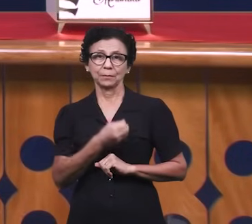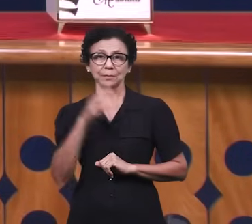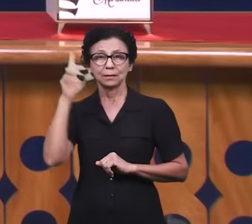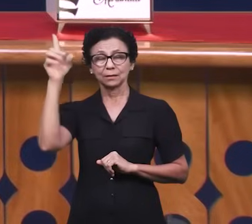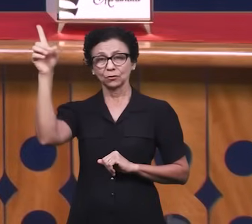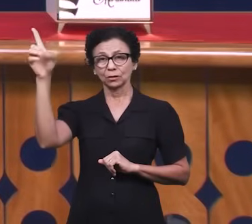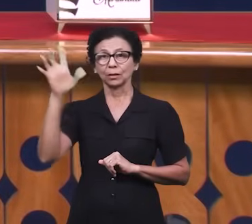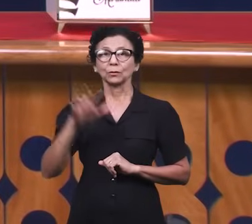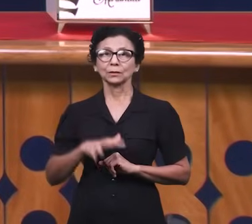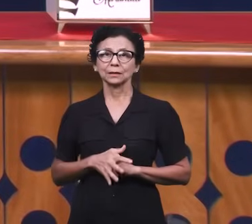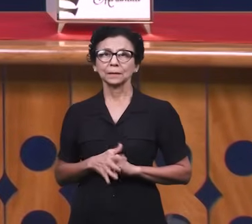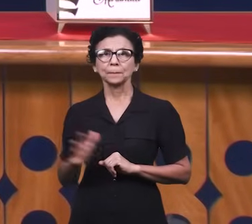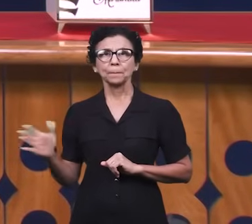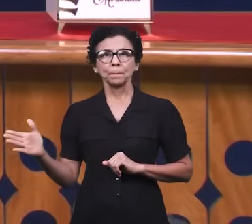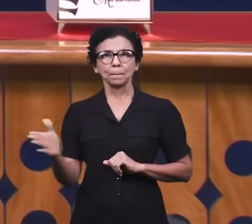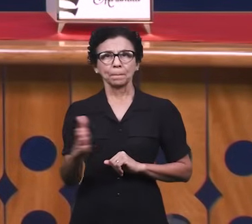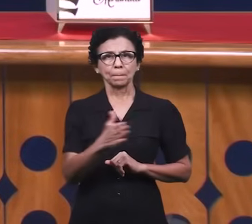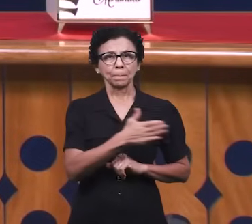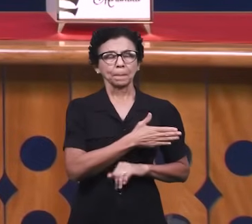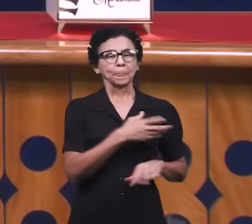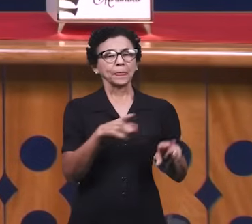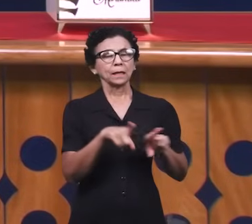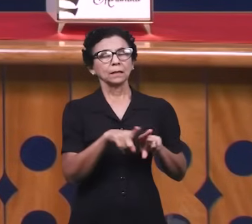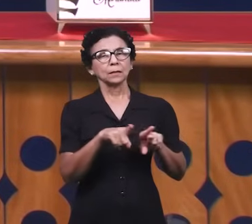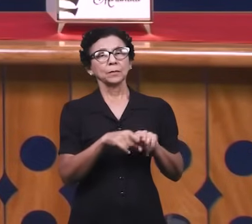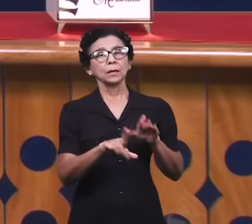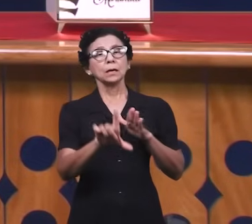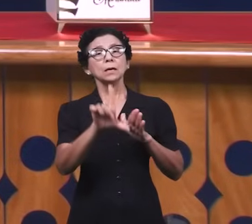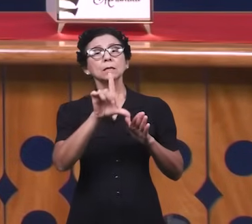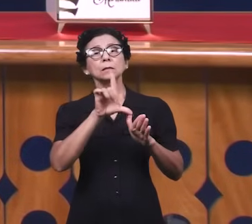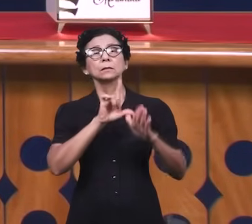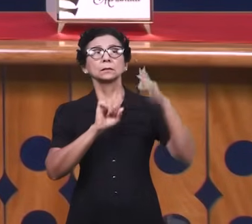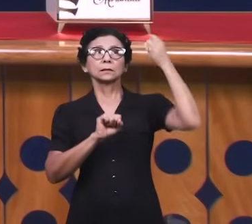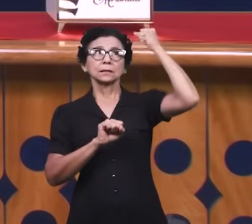Na época de Samuel, que foi antes de Saul,